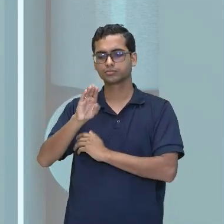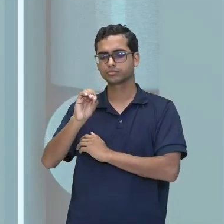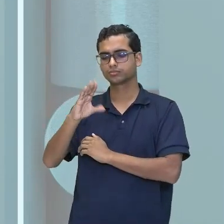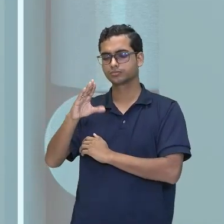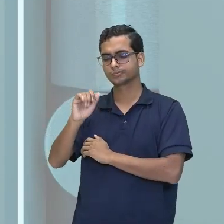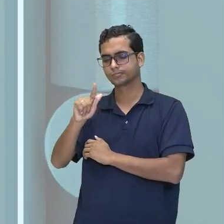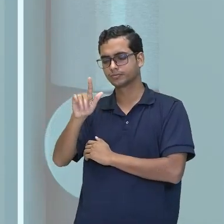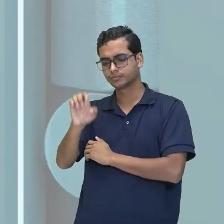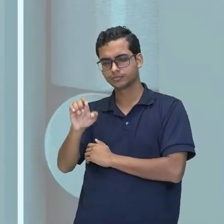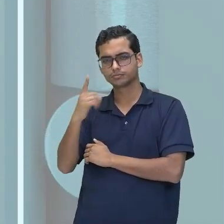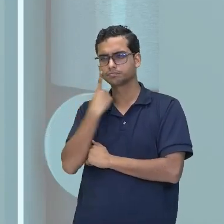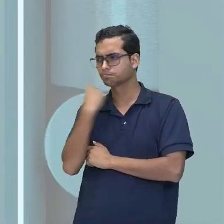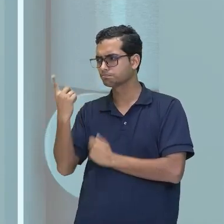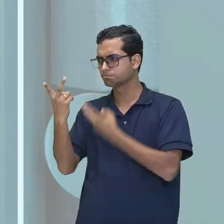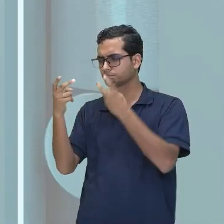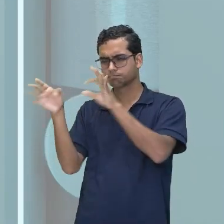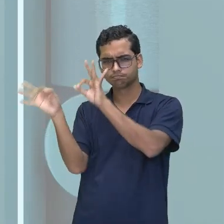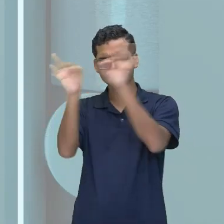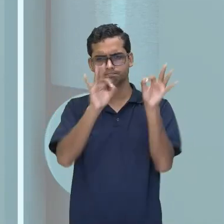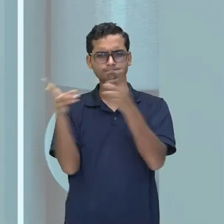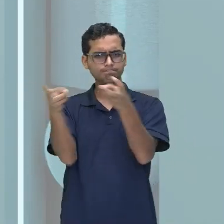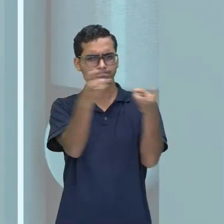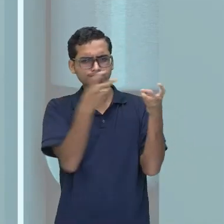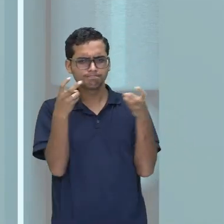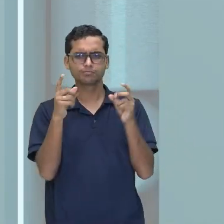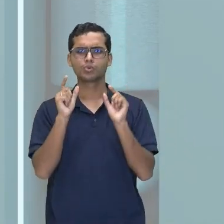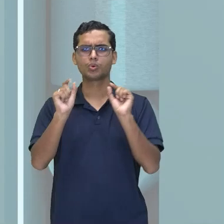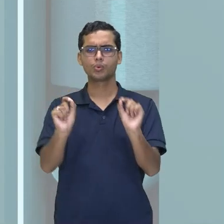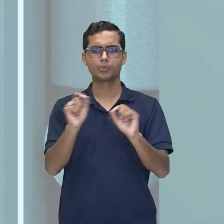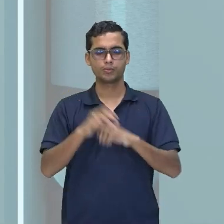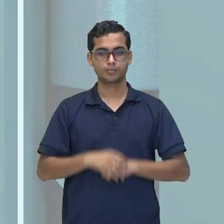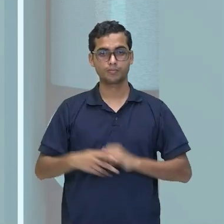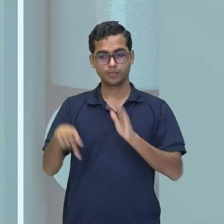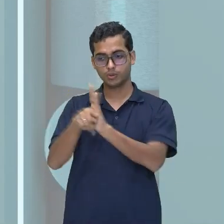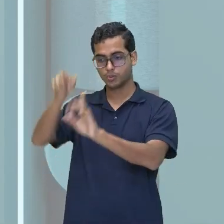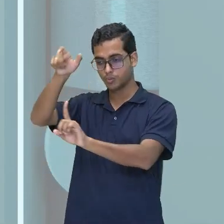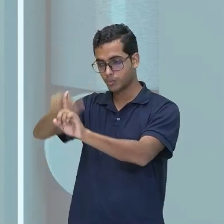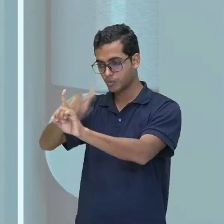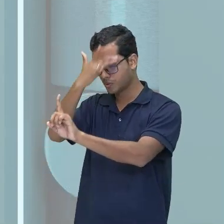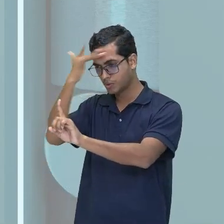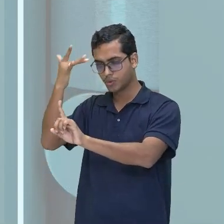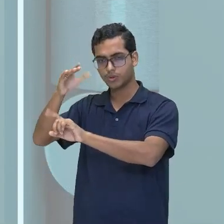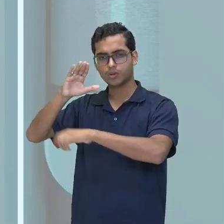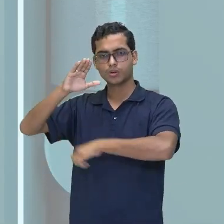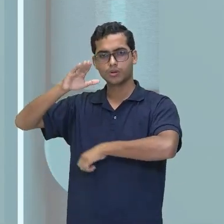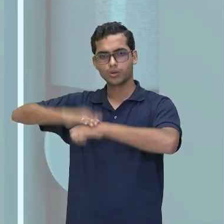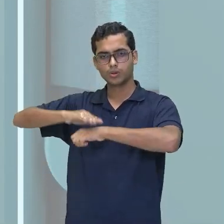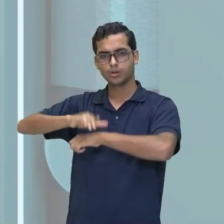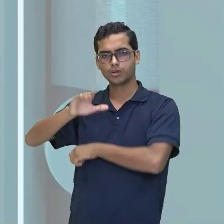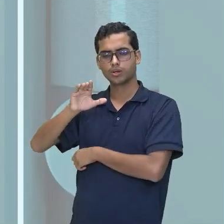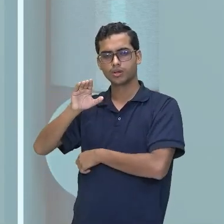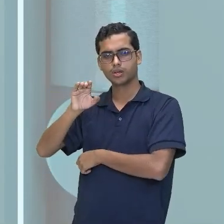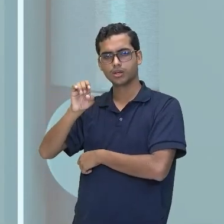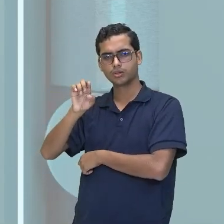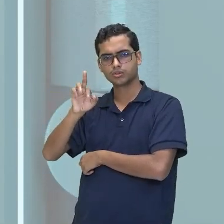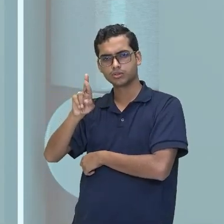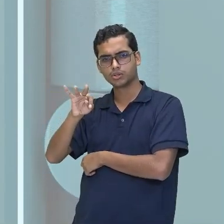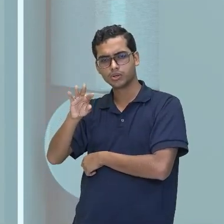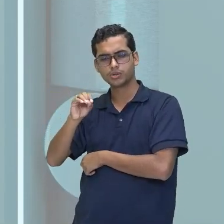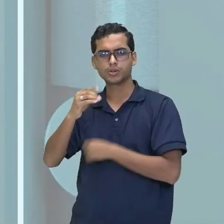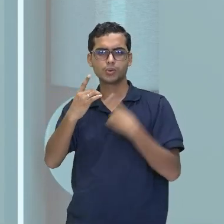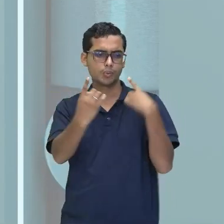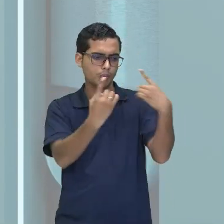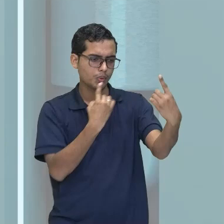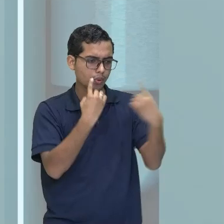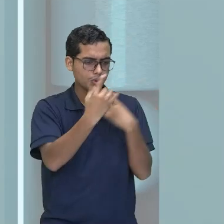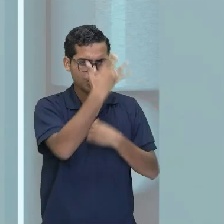nesse poema, percebemos que o sujeito lírico dialoga com o poeta